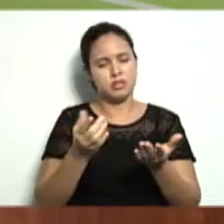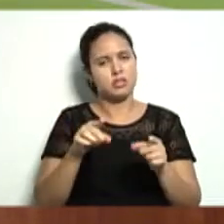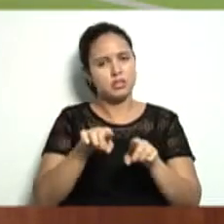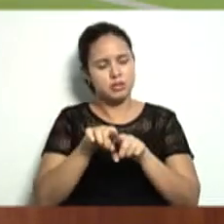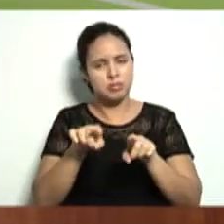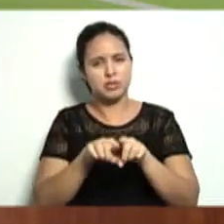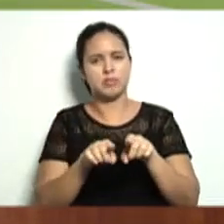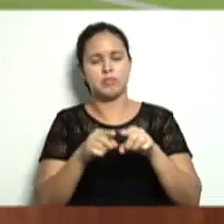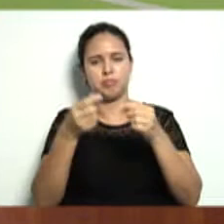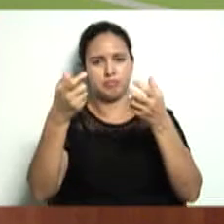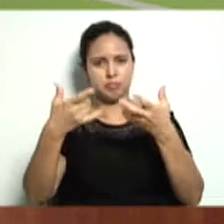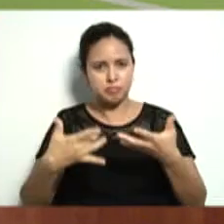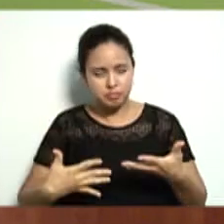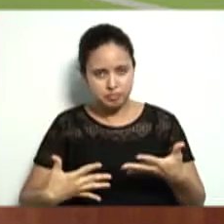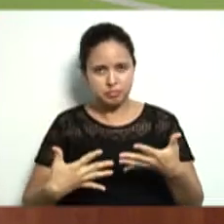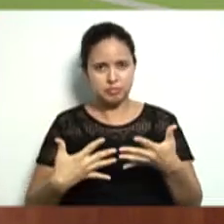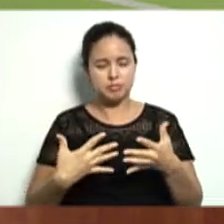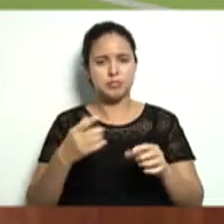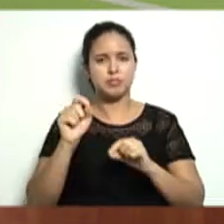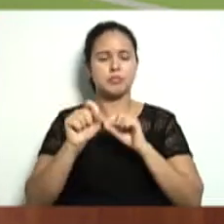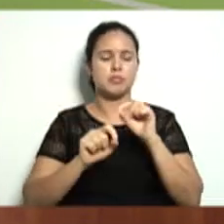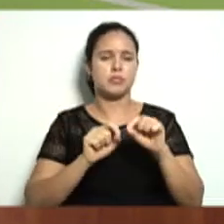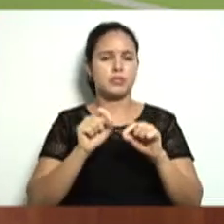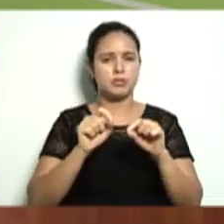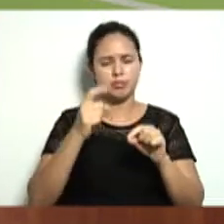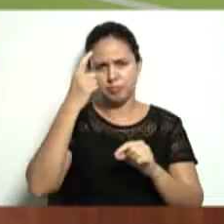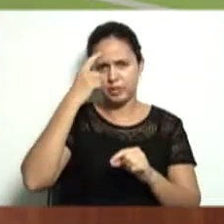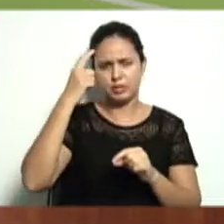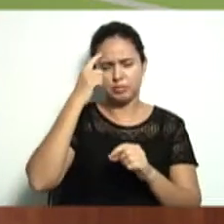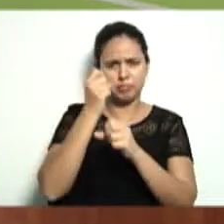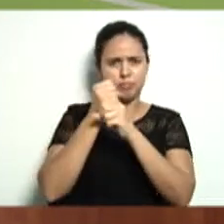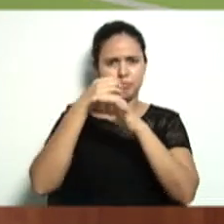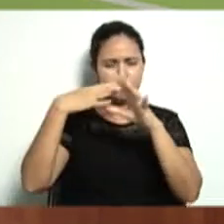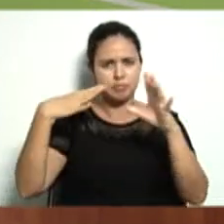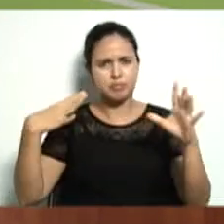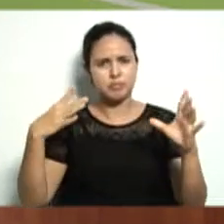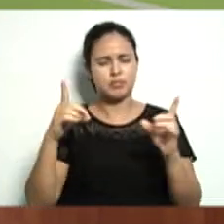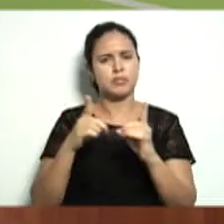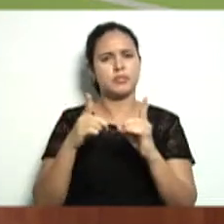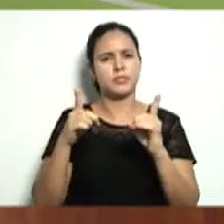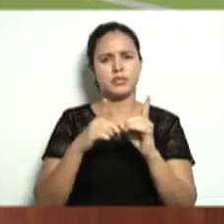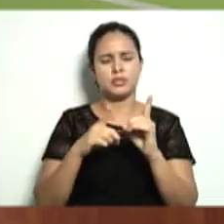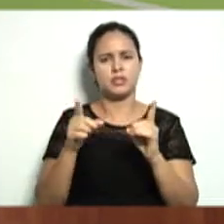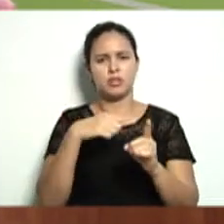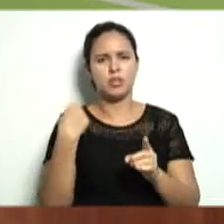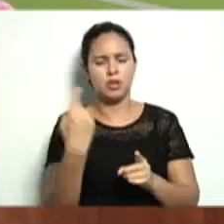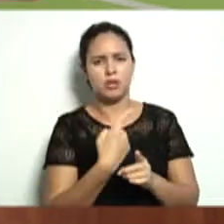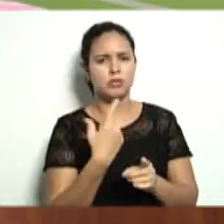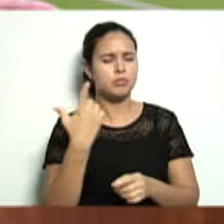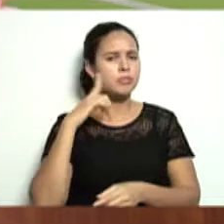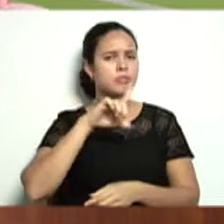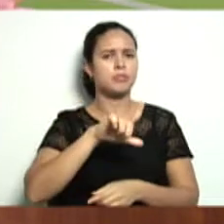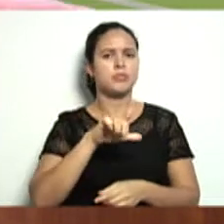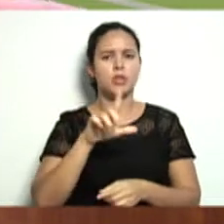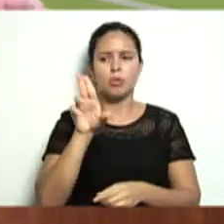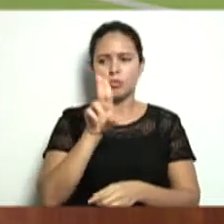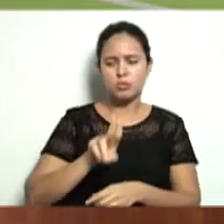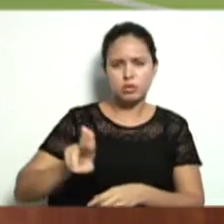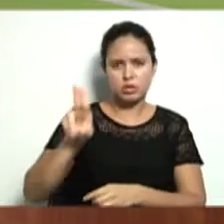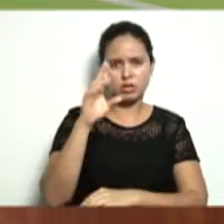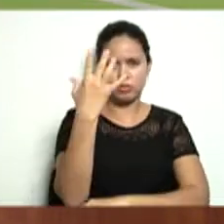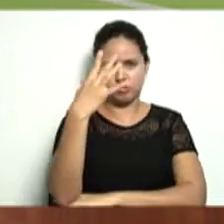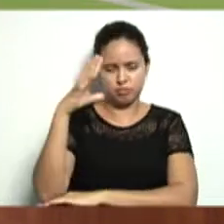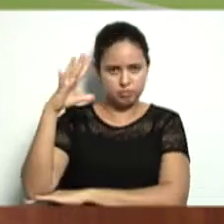meninas, quando a gente fala de sustentabilidade, a gente tem que imaginar uma dinâmica em que a gente consiga utilizar o meio